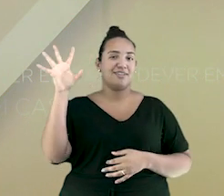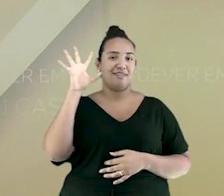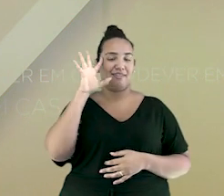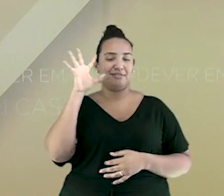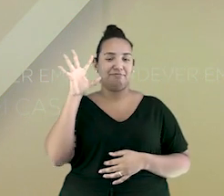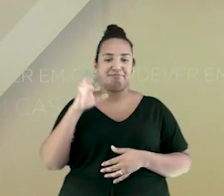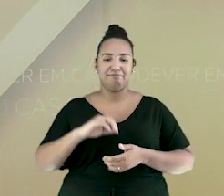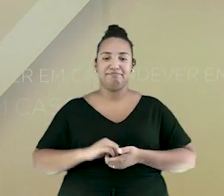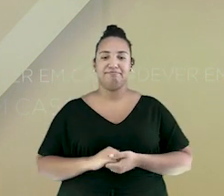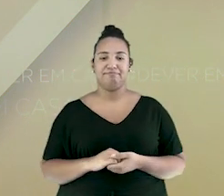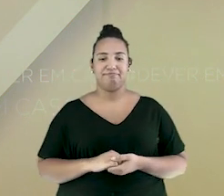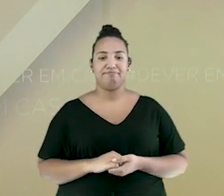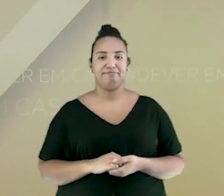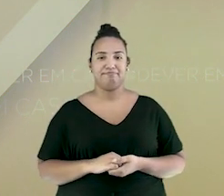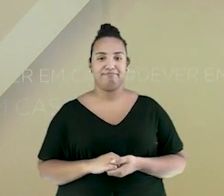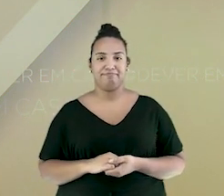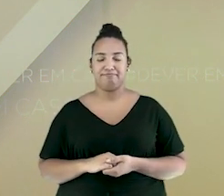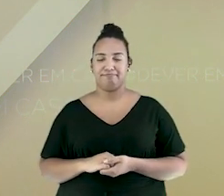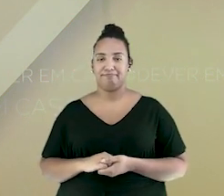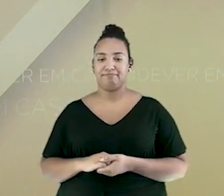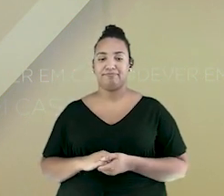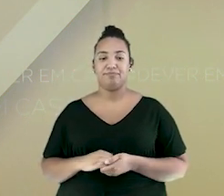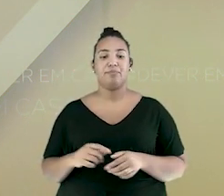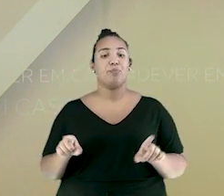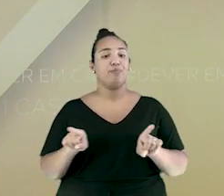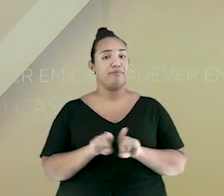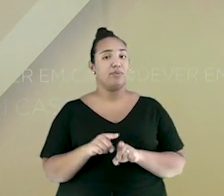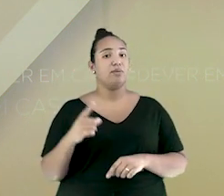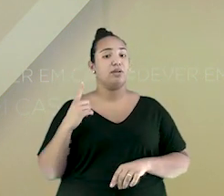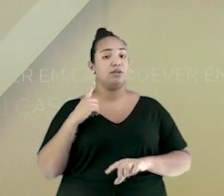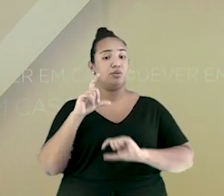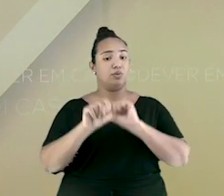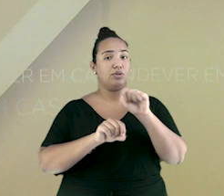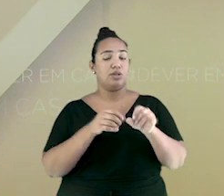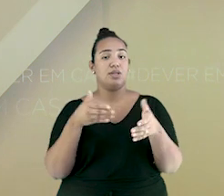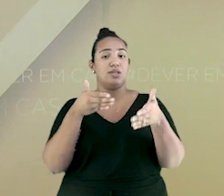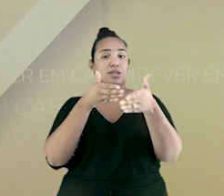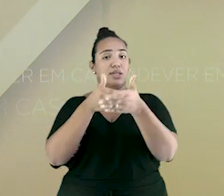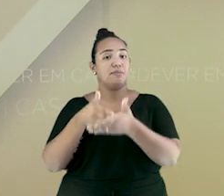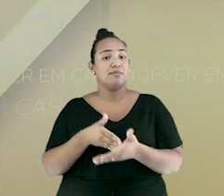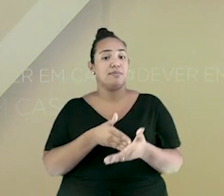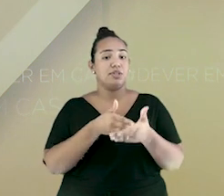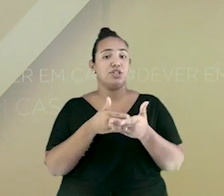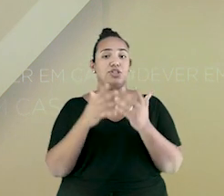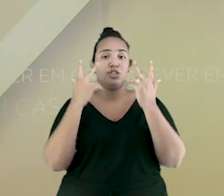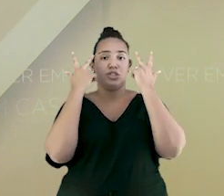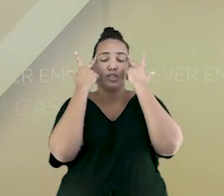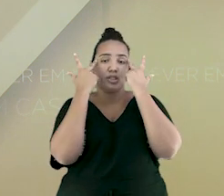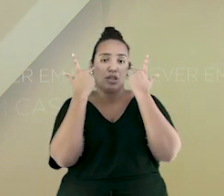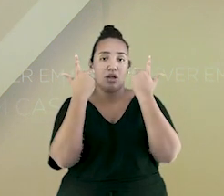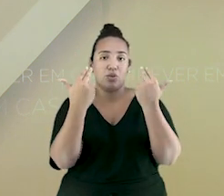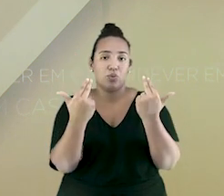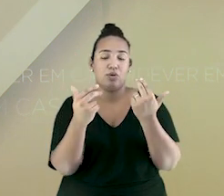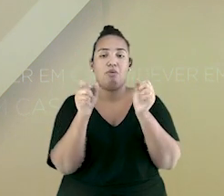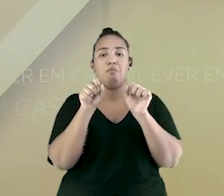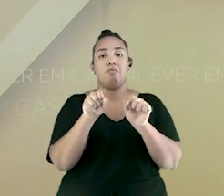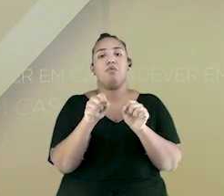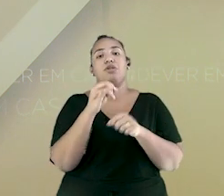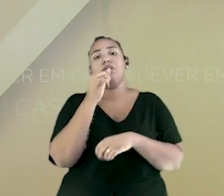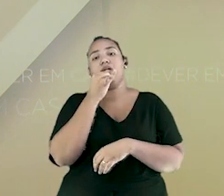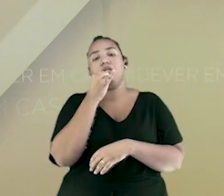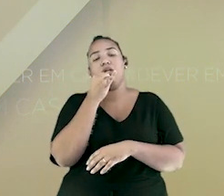divisão oficial do território. E temos também os limites naturais. Podem